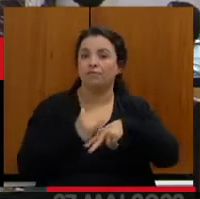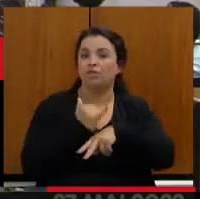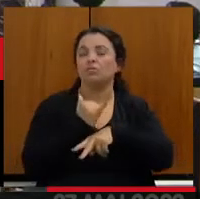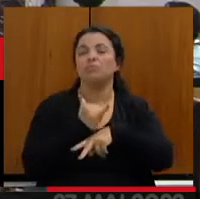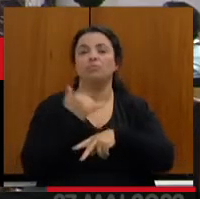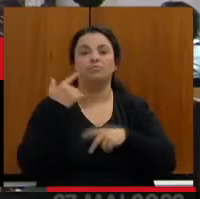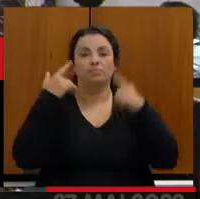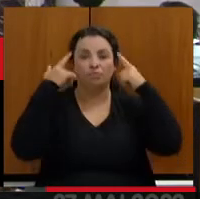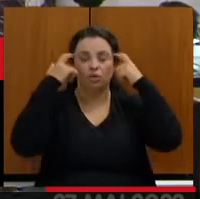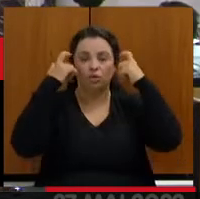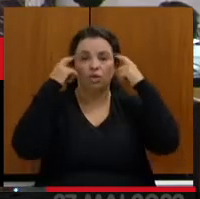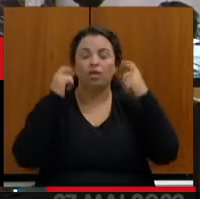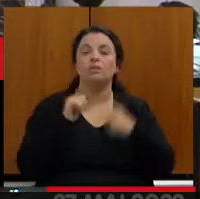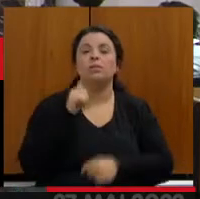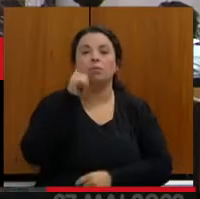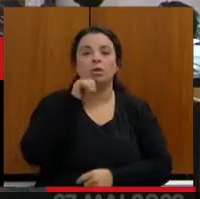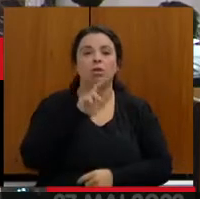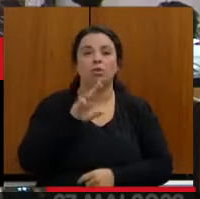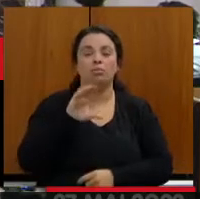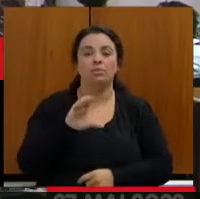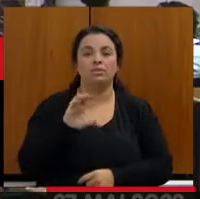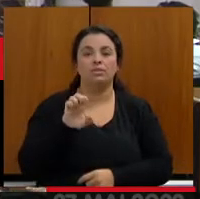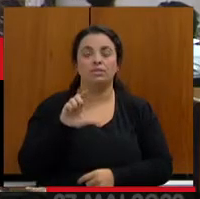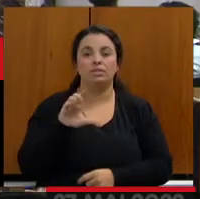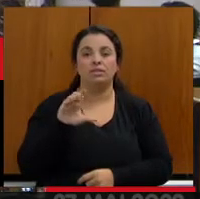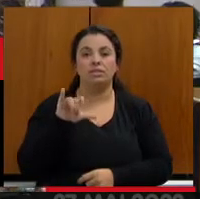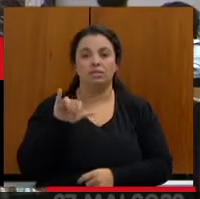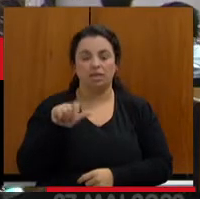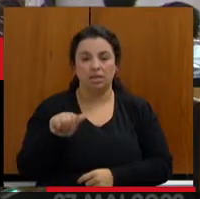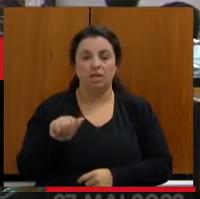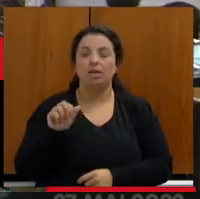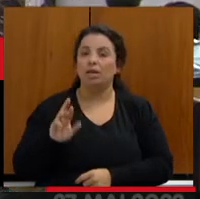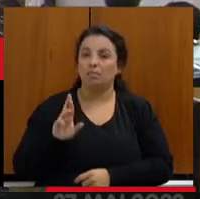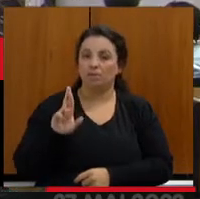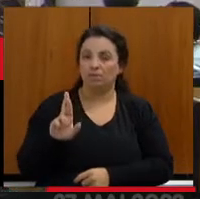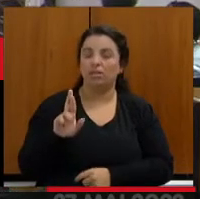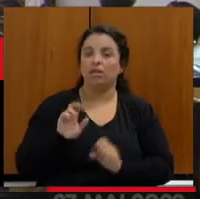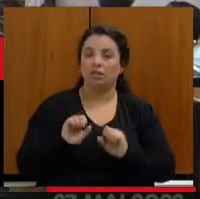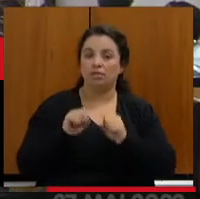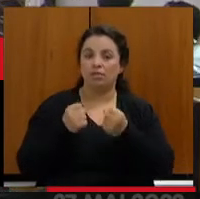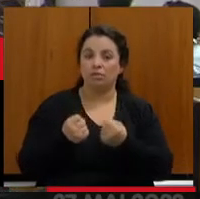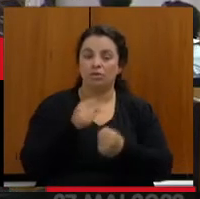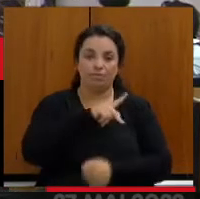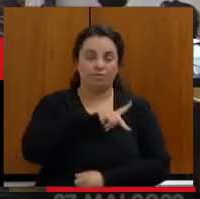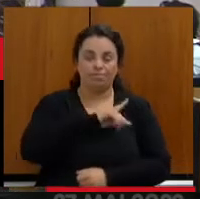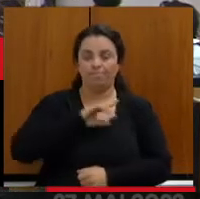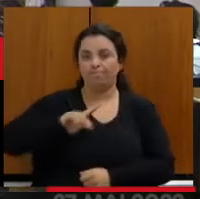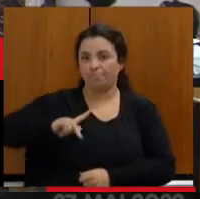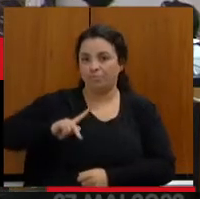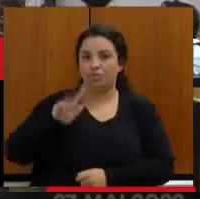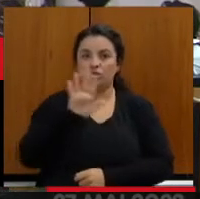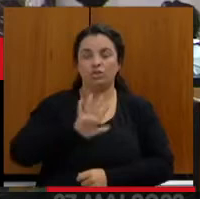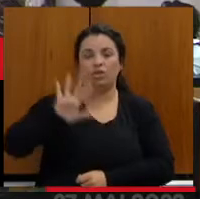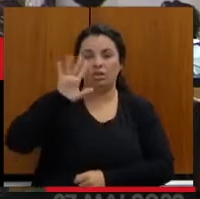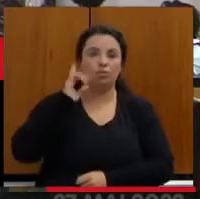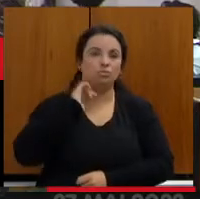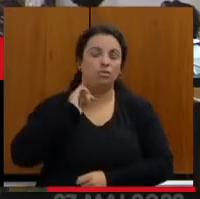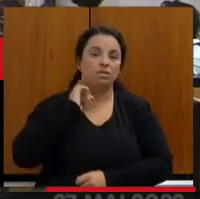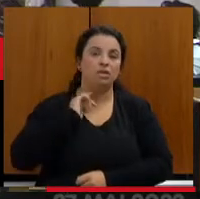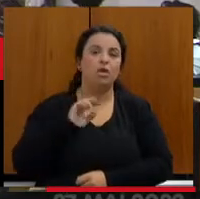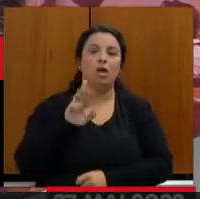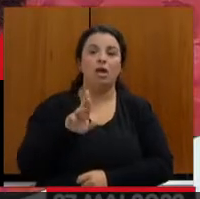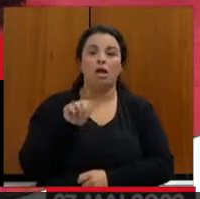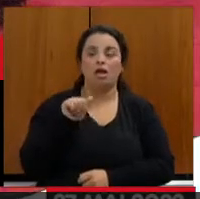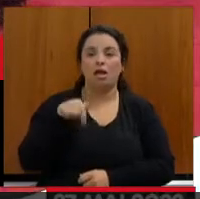com foco no tema política e representatividade das mulheres na tarde de hoje a 77